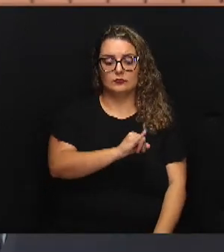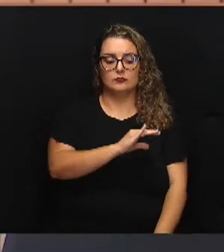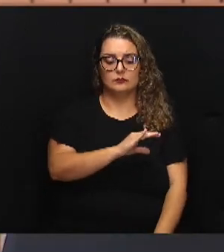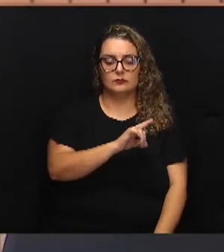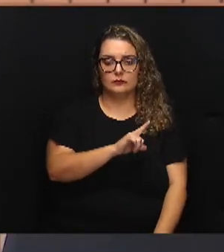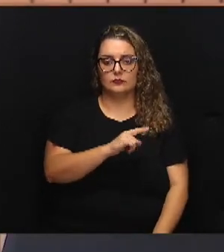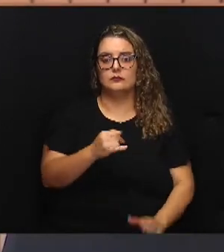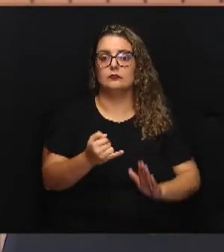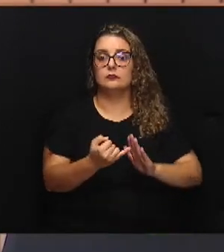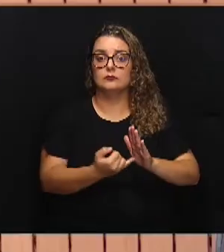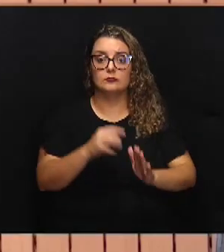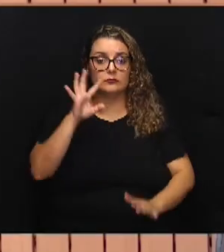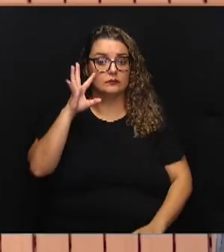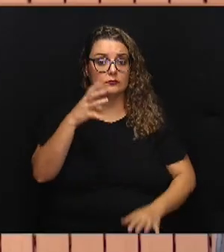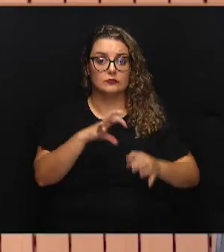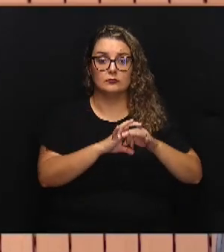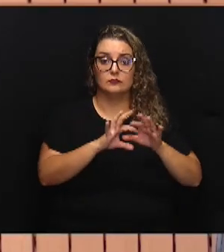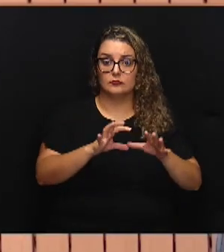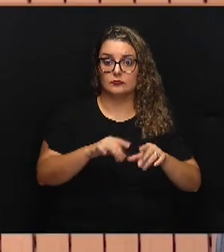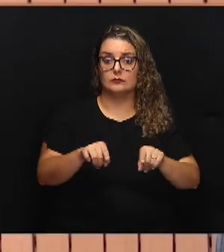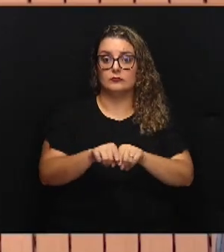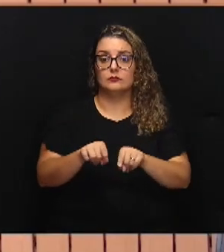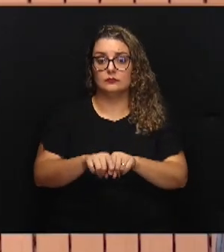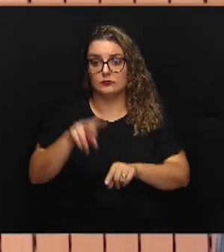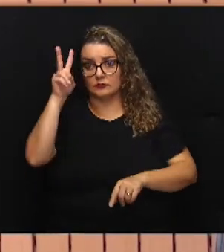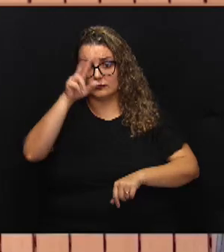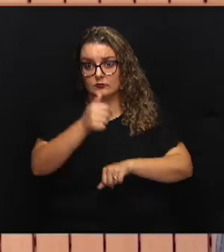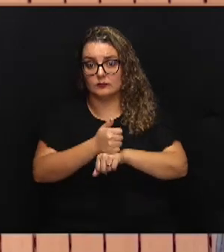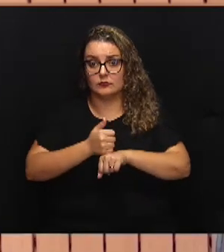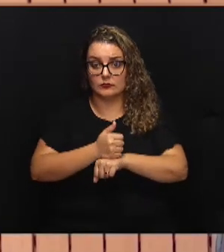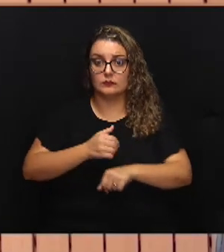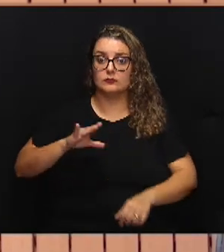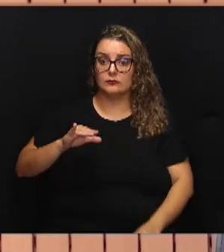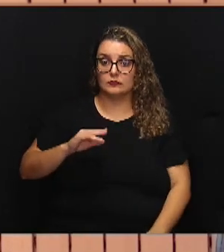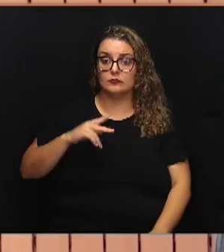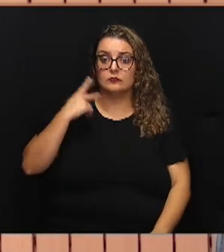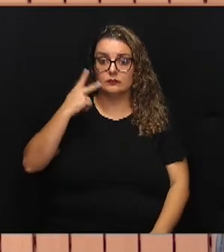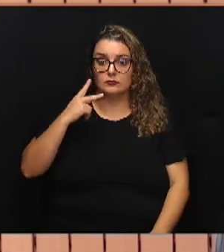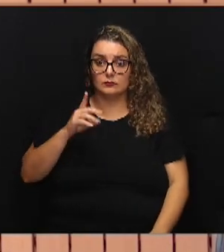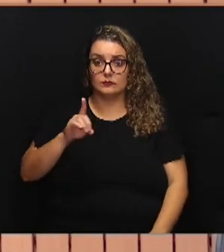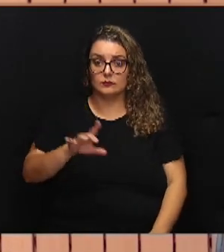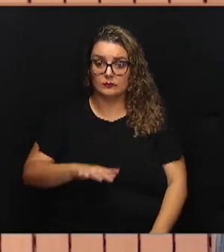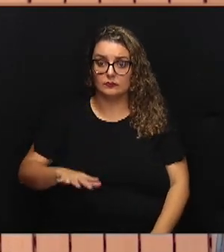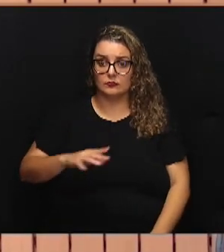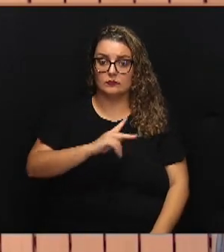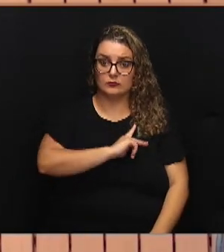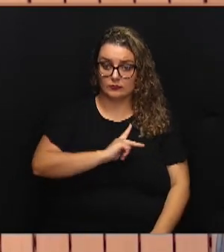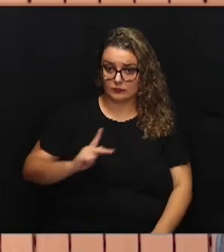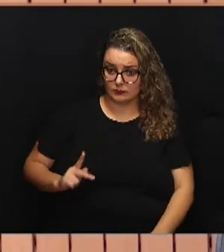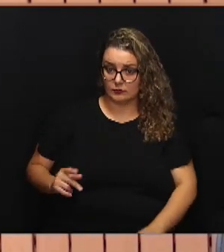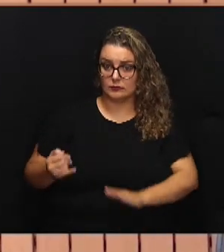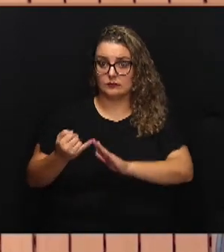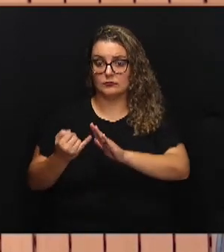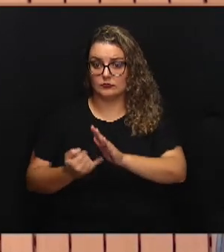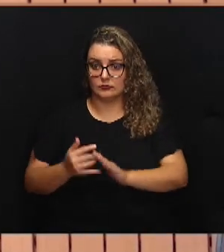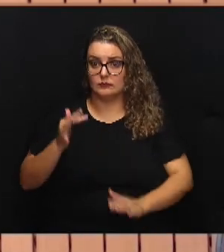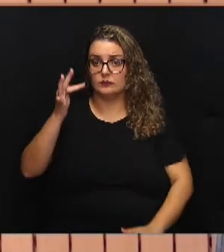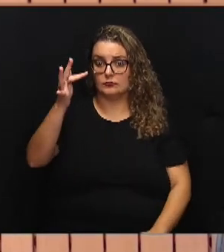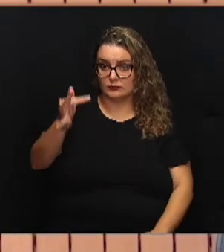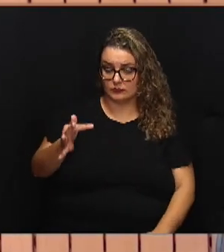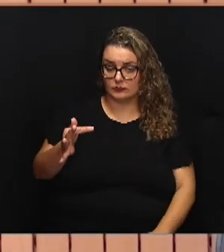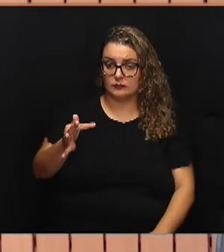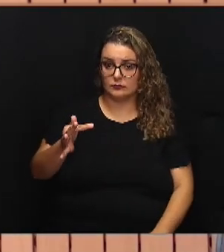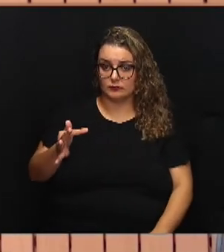Instituto Conhecimento Liberta, e do historiador, cientista político e diretor-presidente do Instituto Futuro. Um